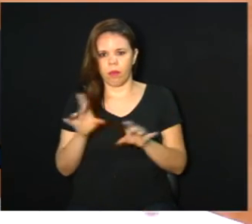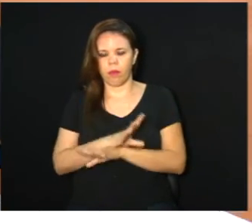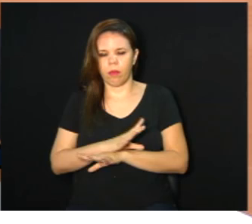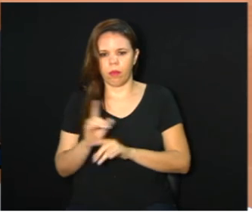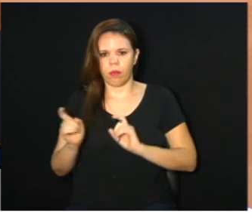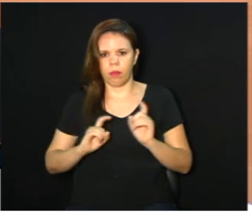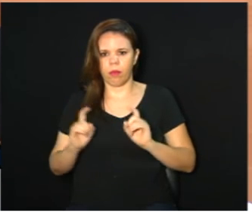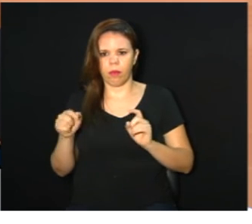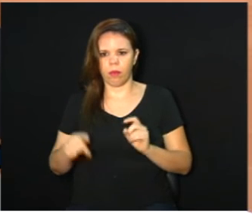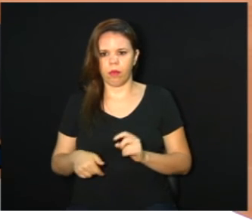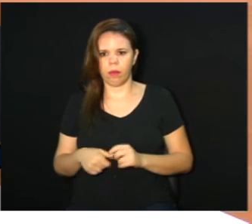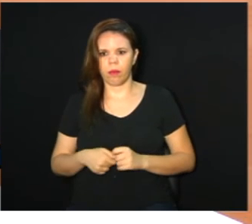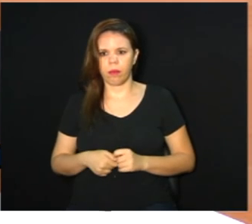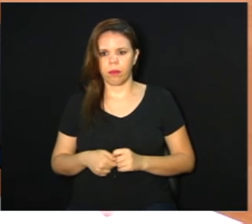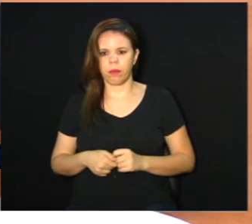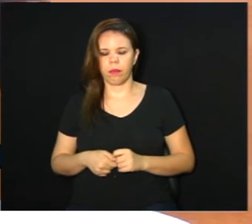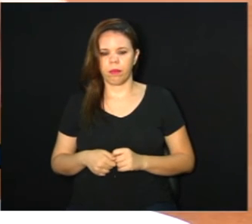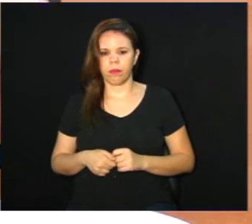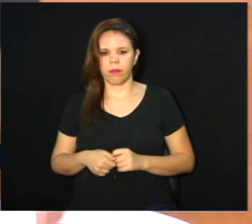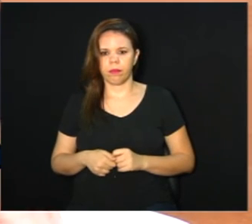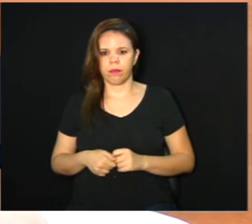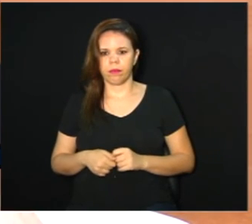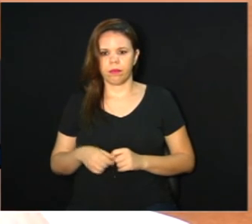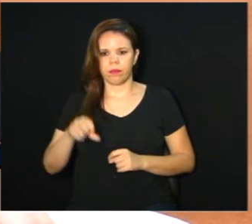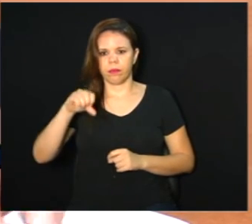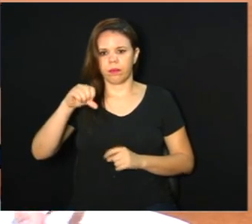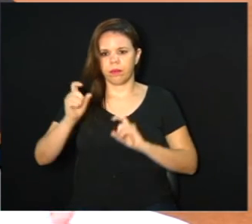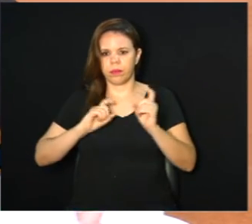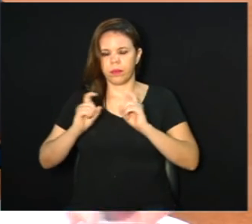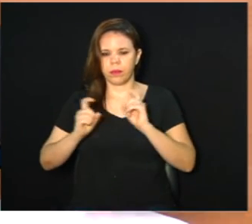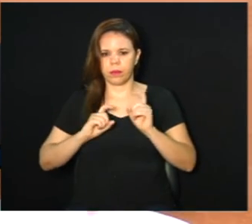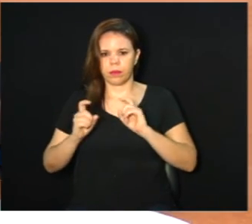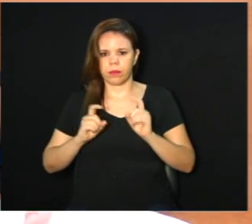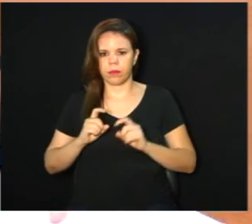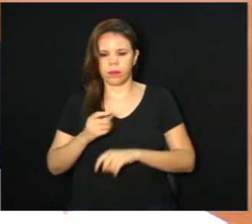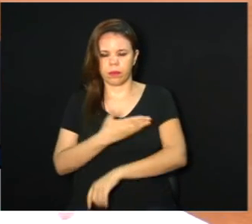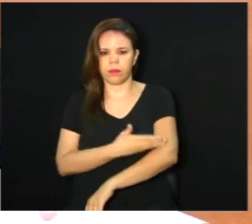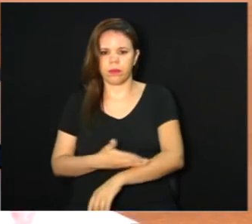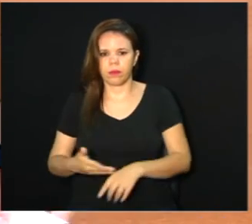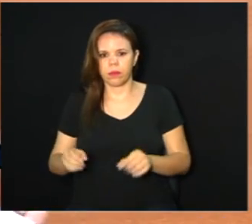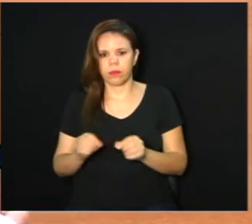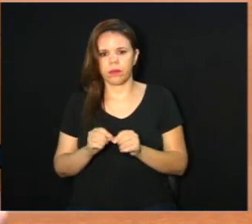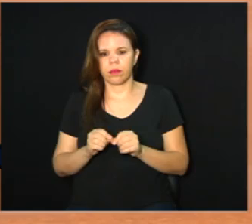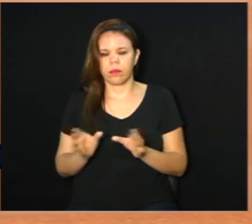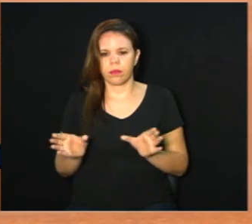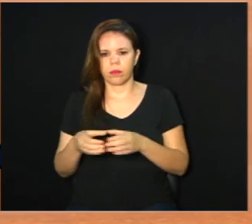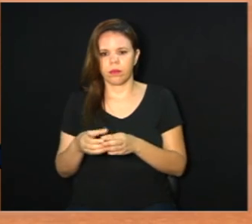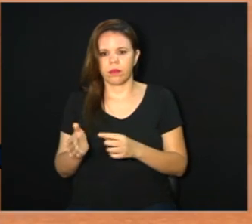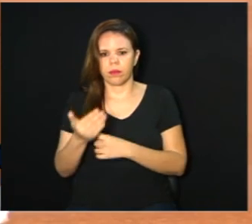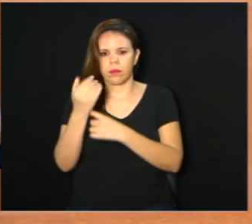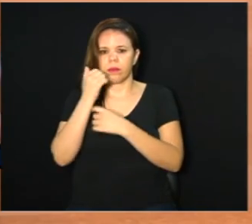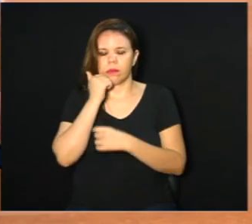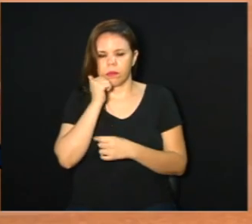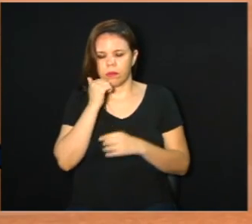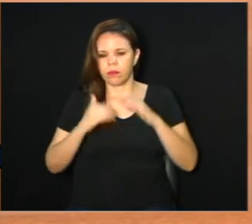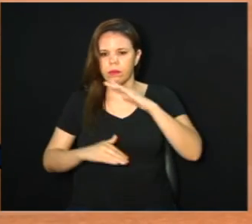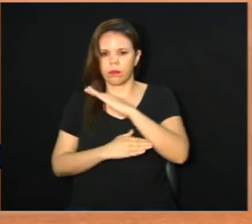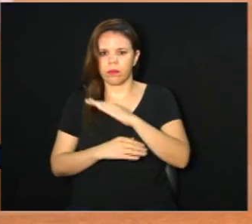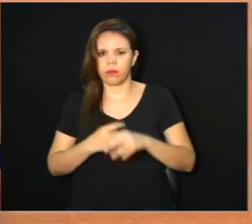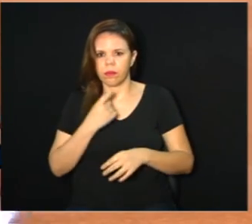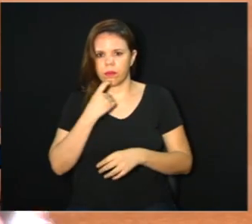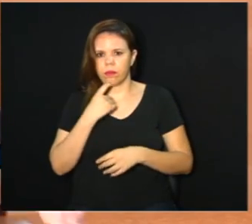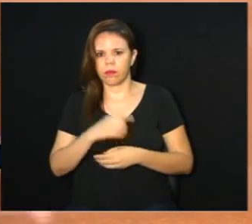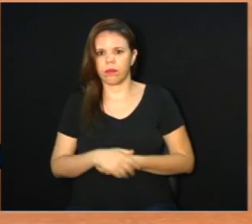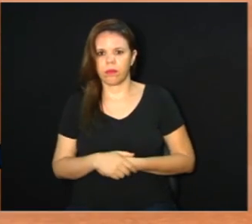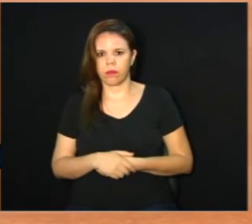encerrada a presente 9ª reunião ordinária da Comissão de Ciência e Tecnologia da Câmara Municipal